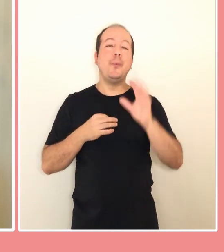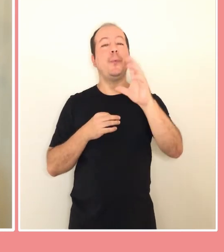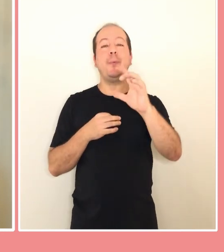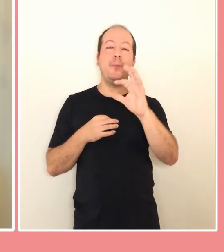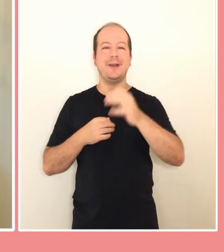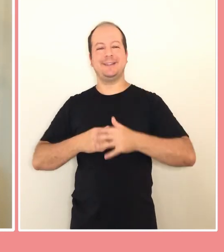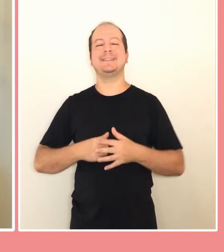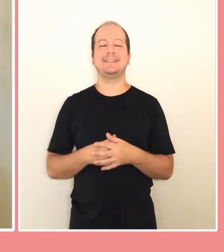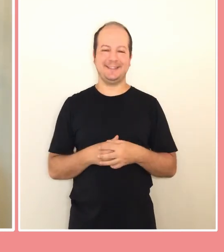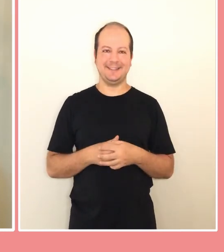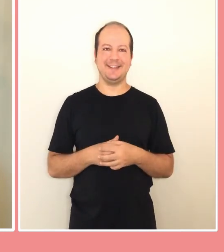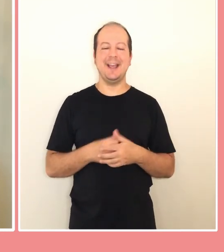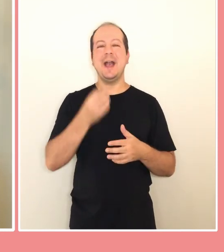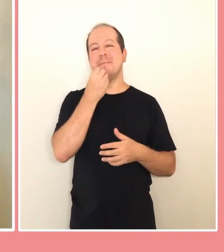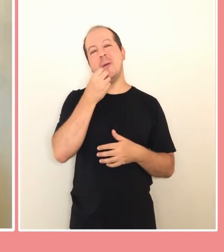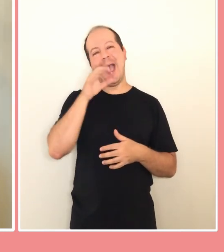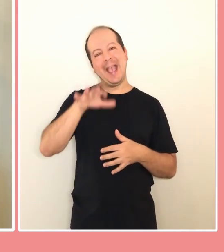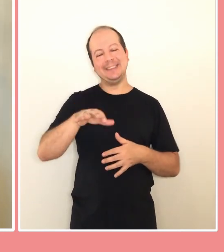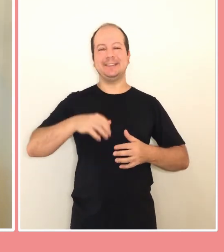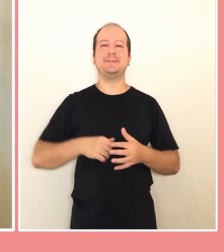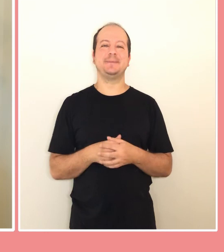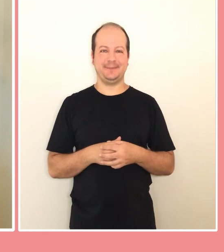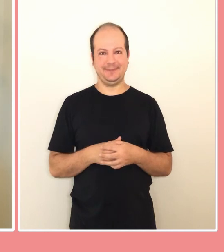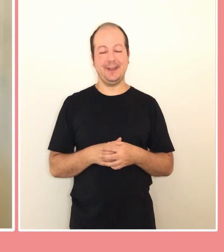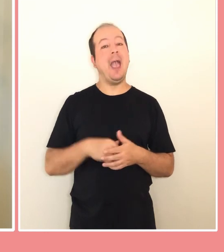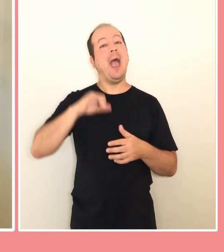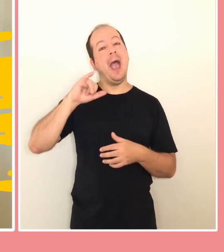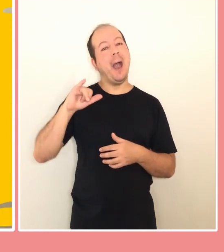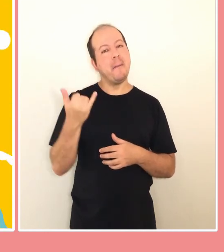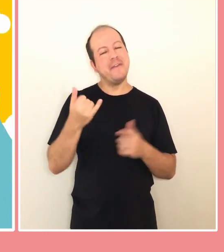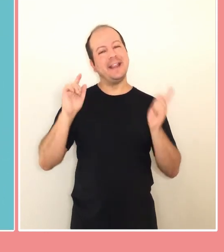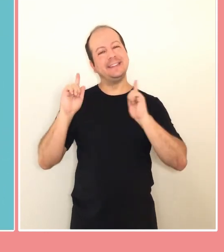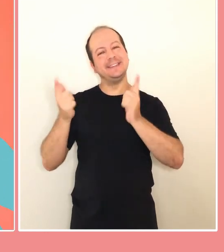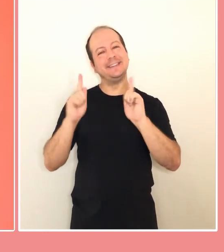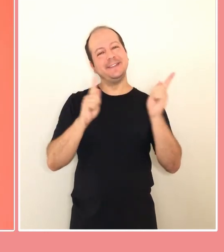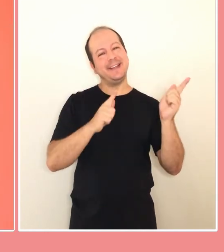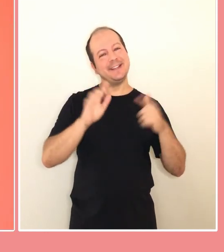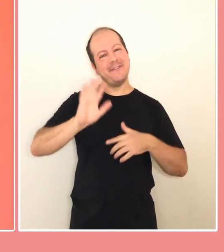Bom, é isso. Então, aproveitem e divirtam-se.